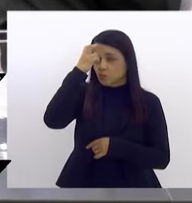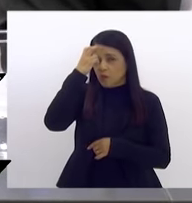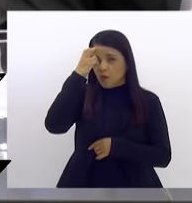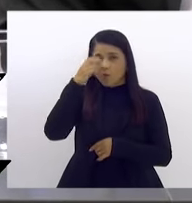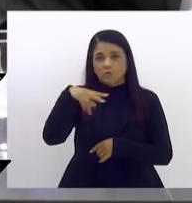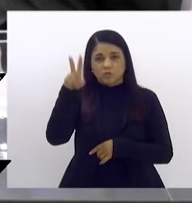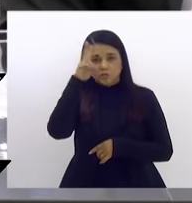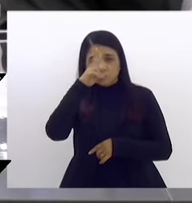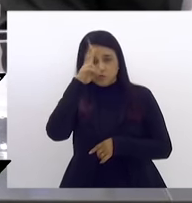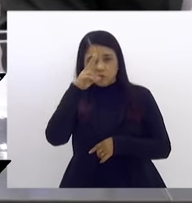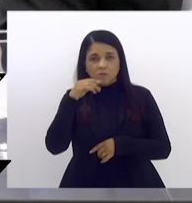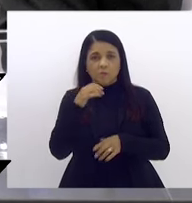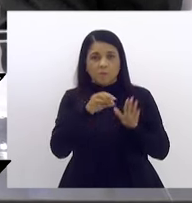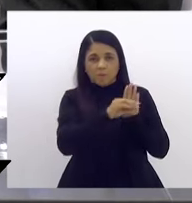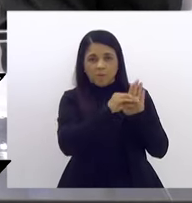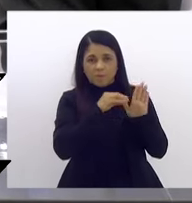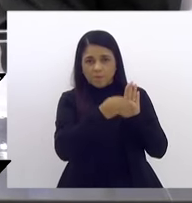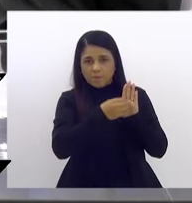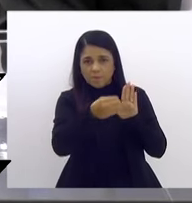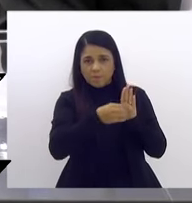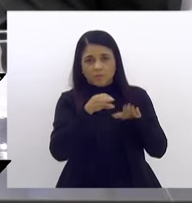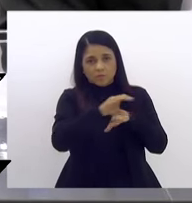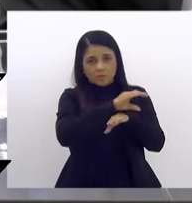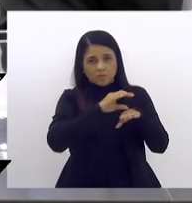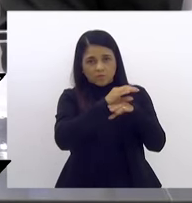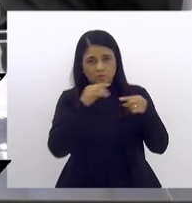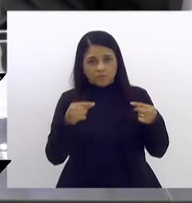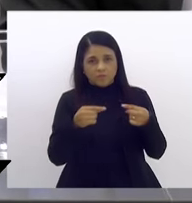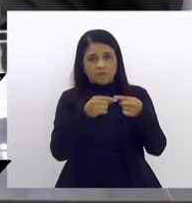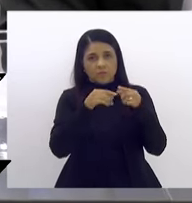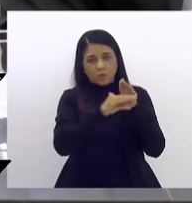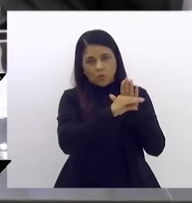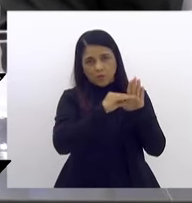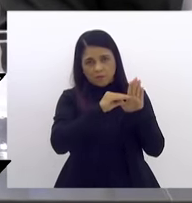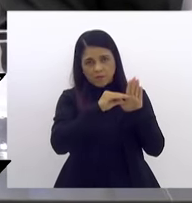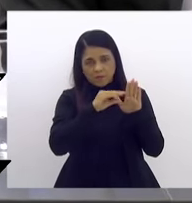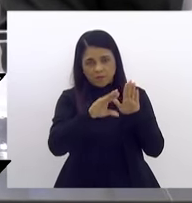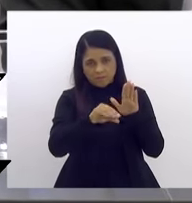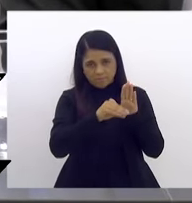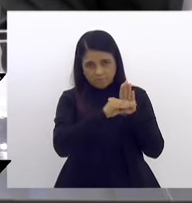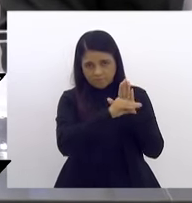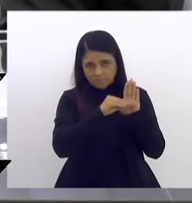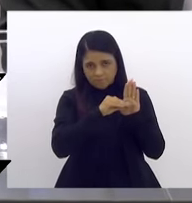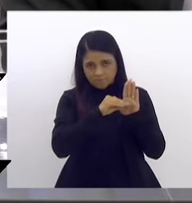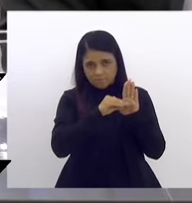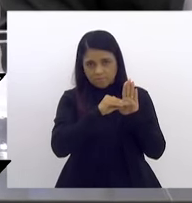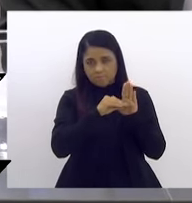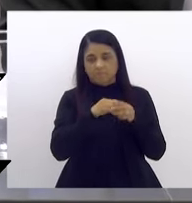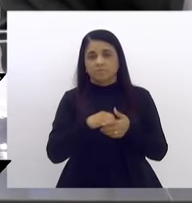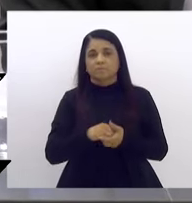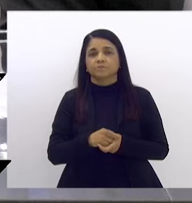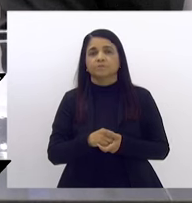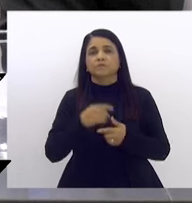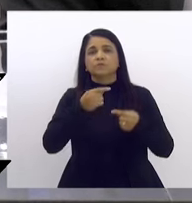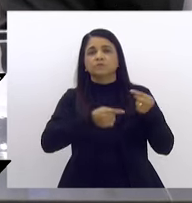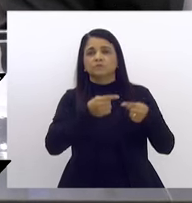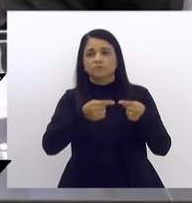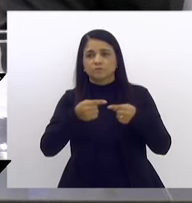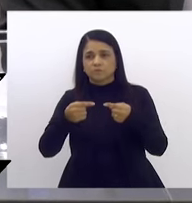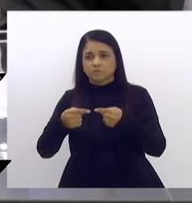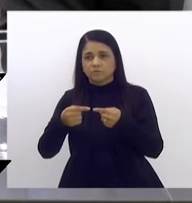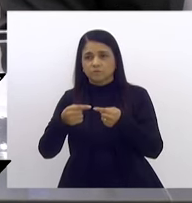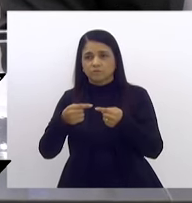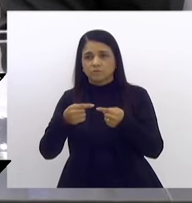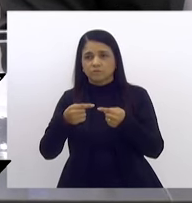Janeiro parecer é pela constitucionalidade com emendas emenda em discussão